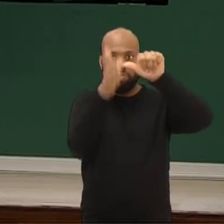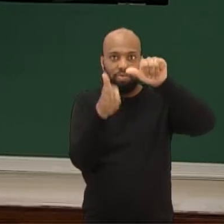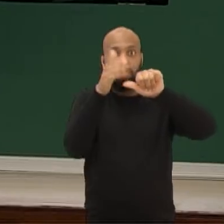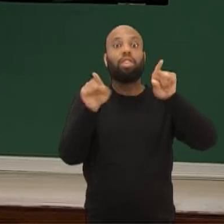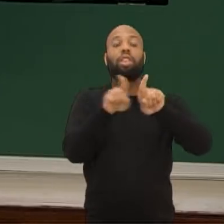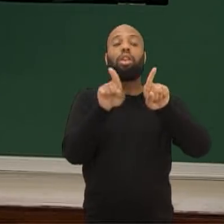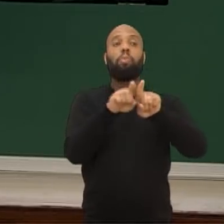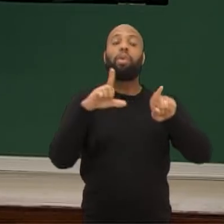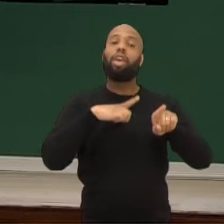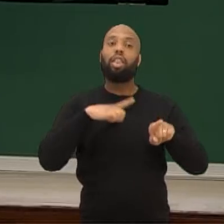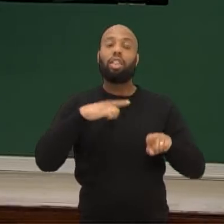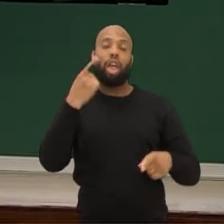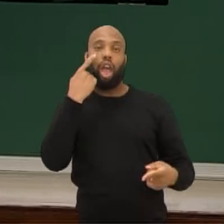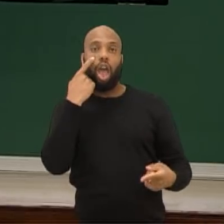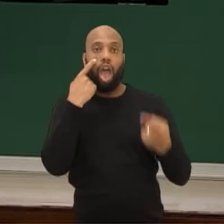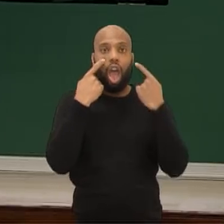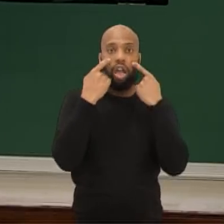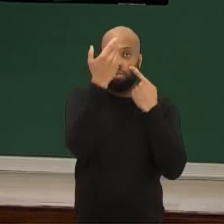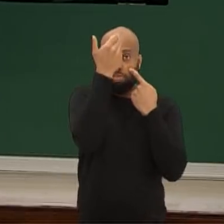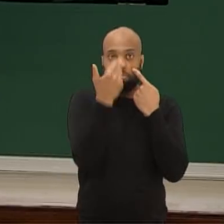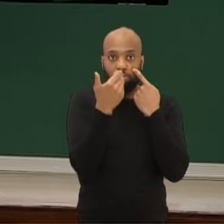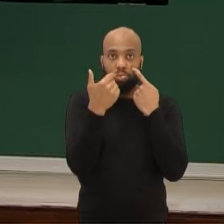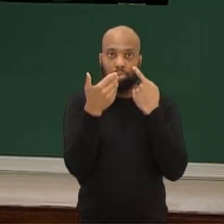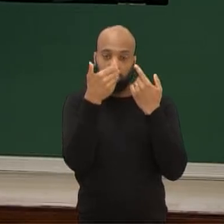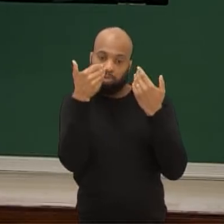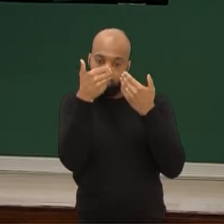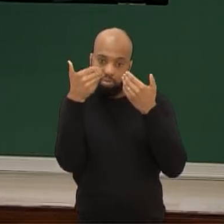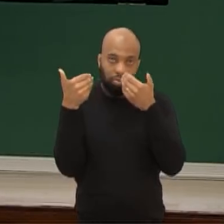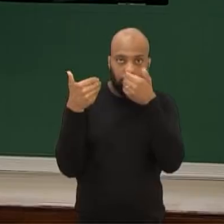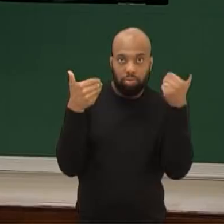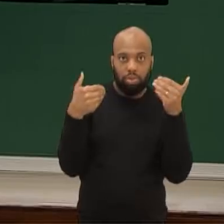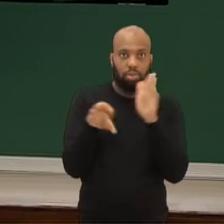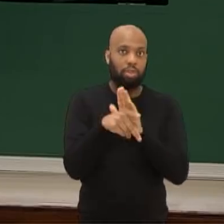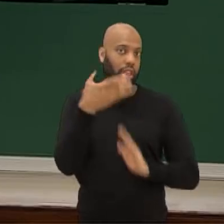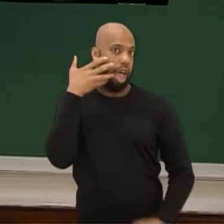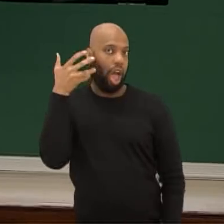simetria, bem aqui na vertical, teremos a mesma